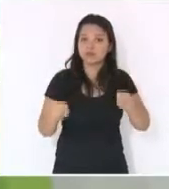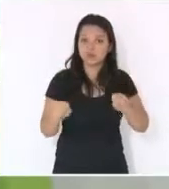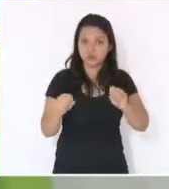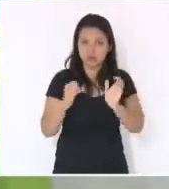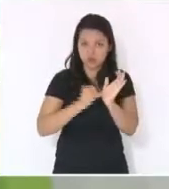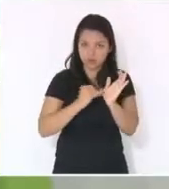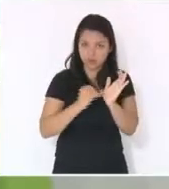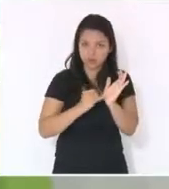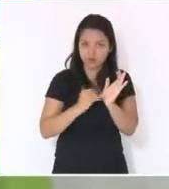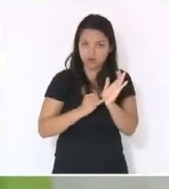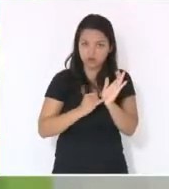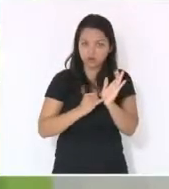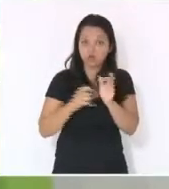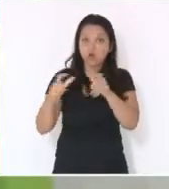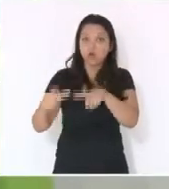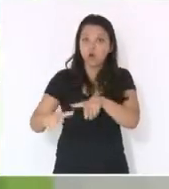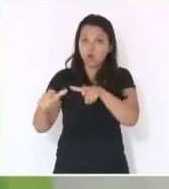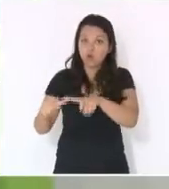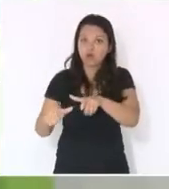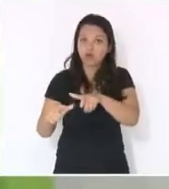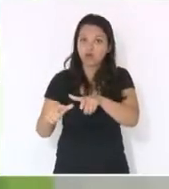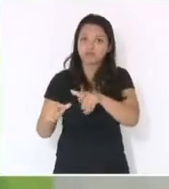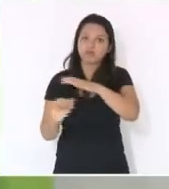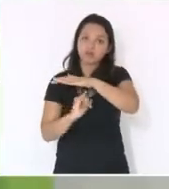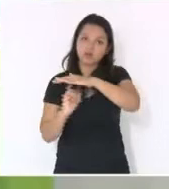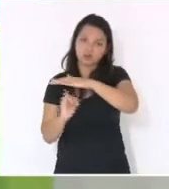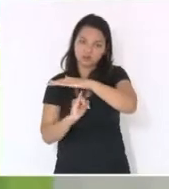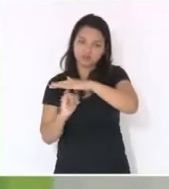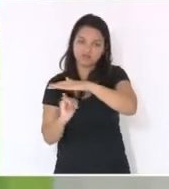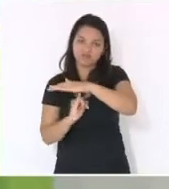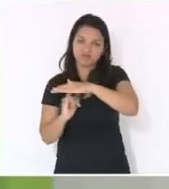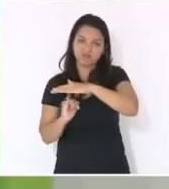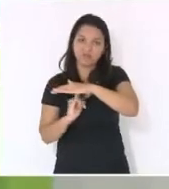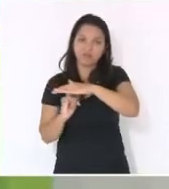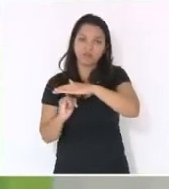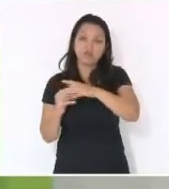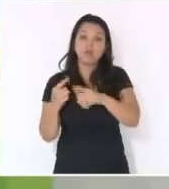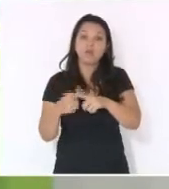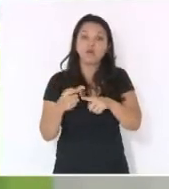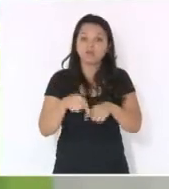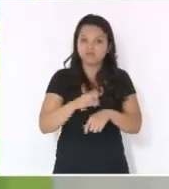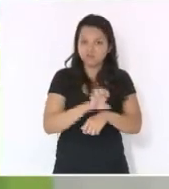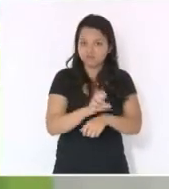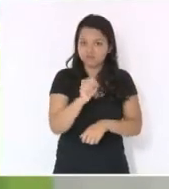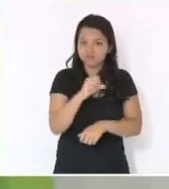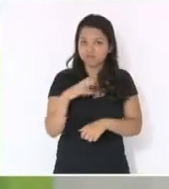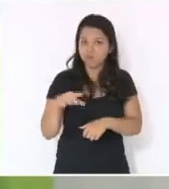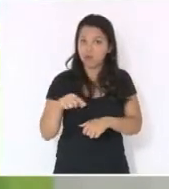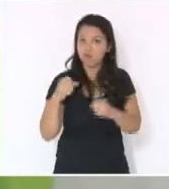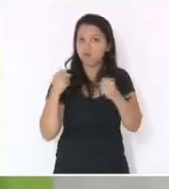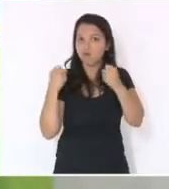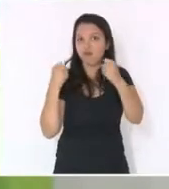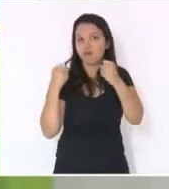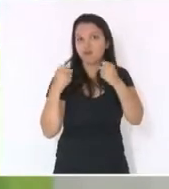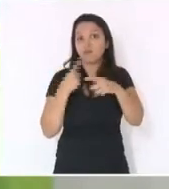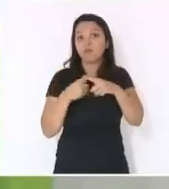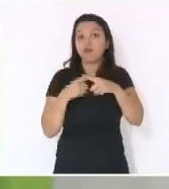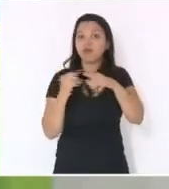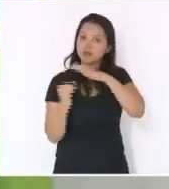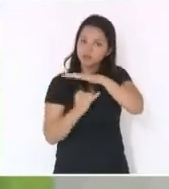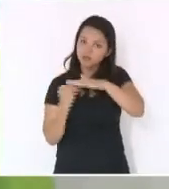indústria. Porque o nosso Estado, deputado Silvio, ele é forte porque a indústria é